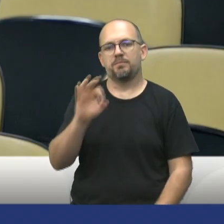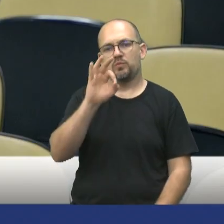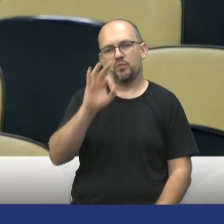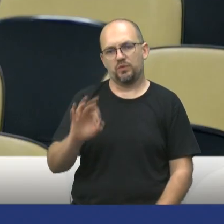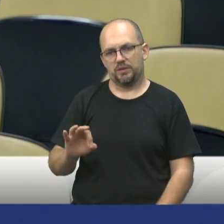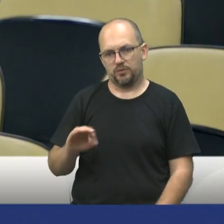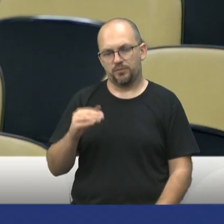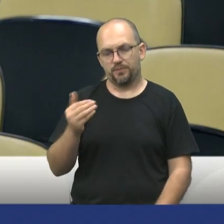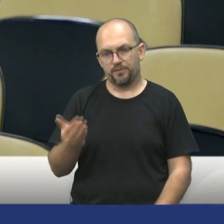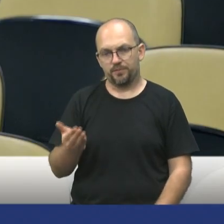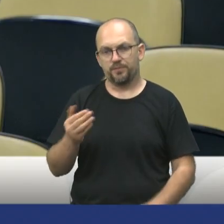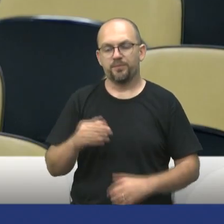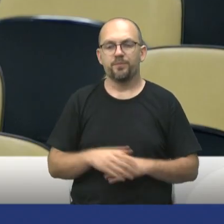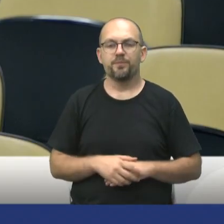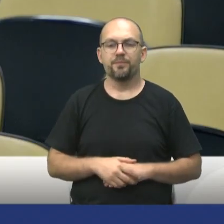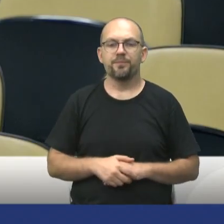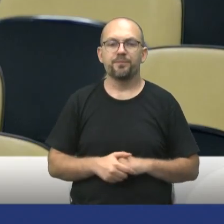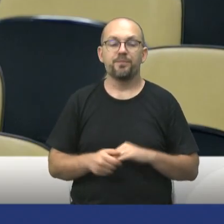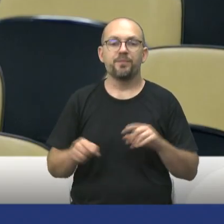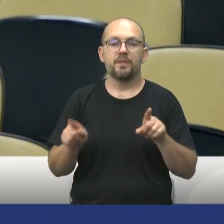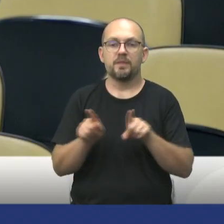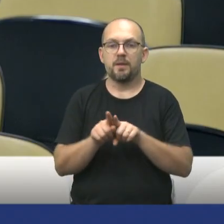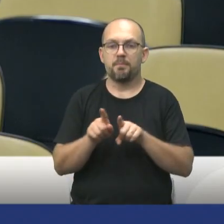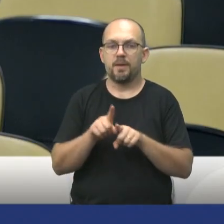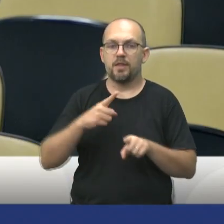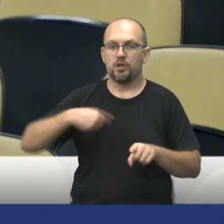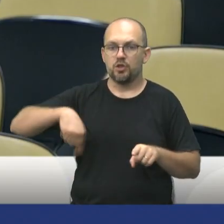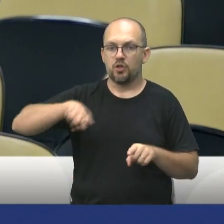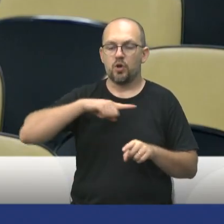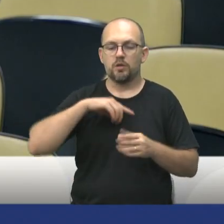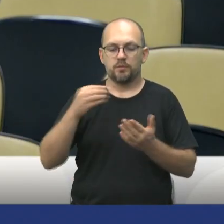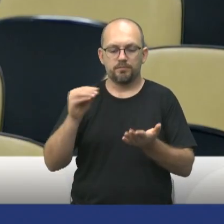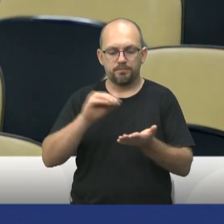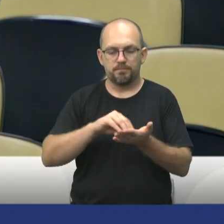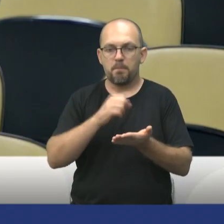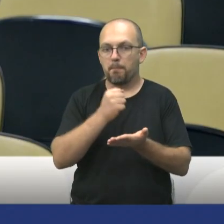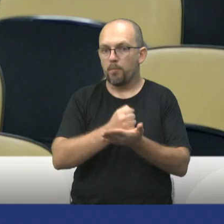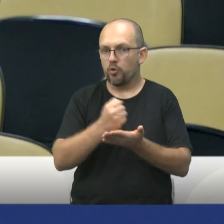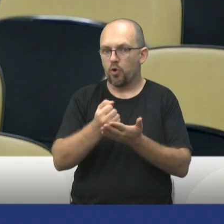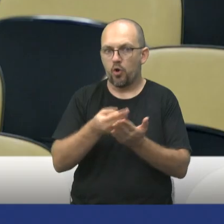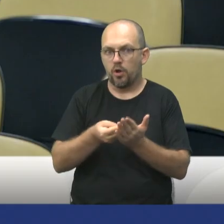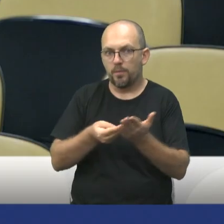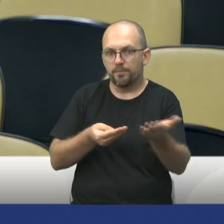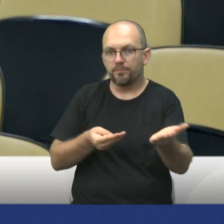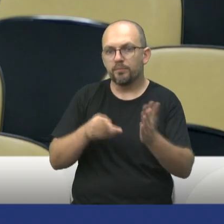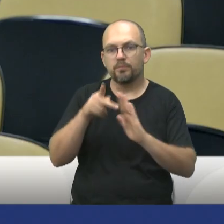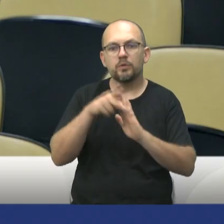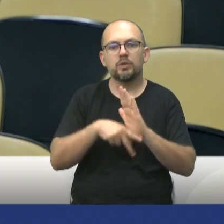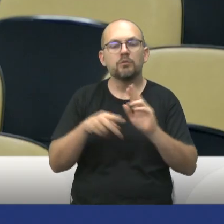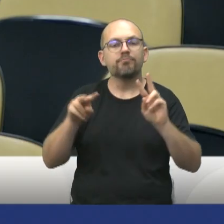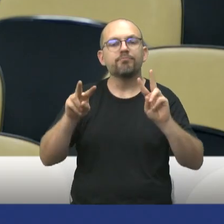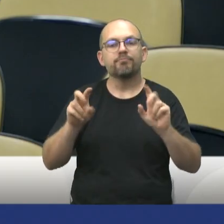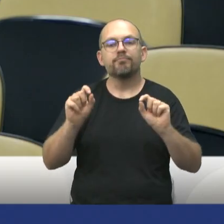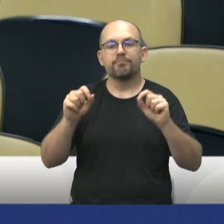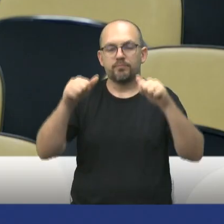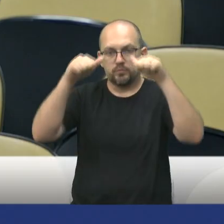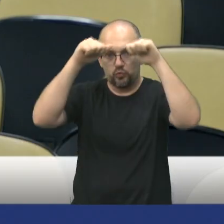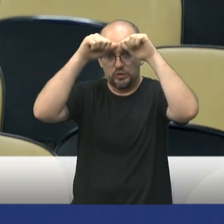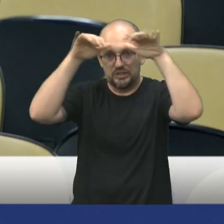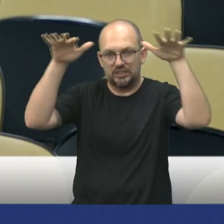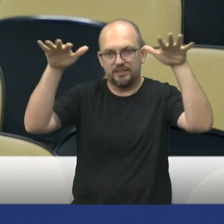A questão também, né, nós protocolamos um projeto, viu, em relação a pacientes autistas.